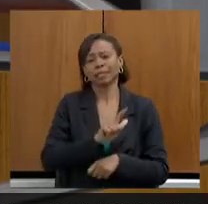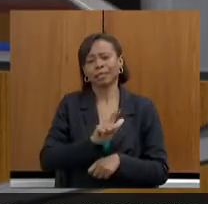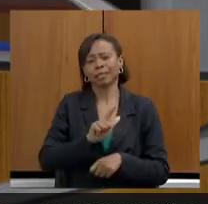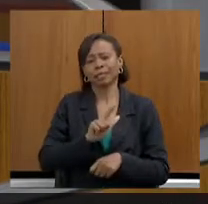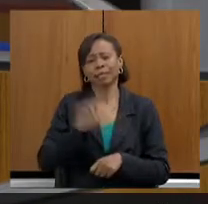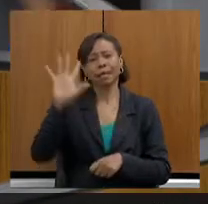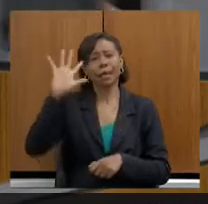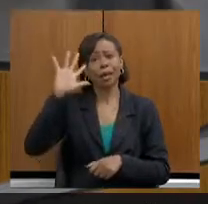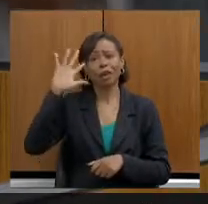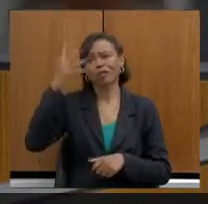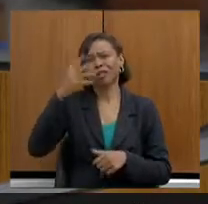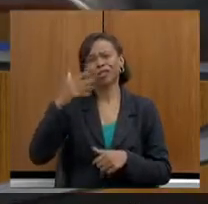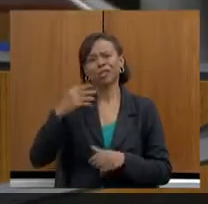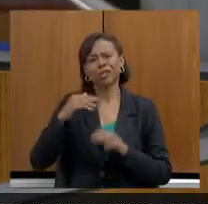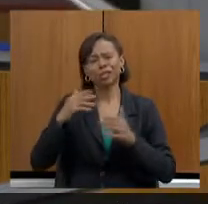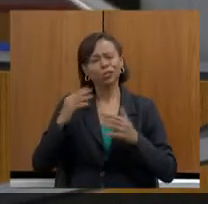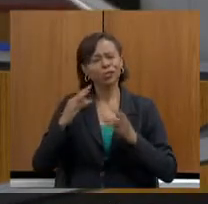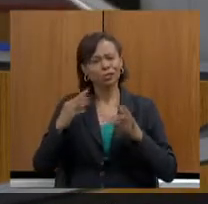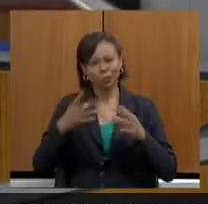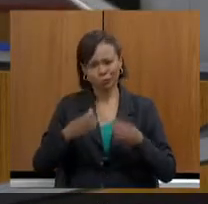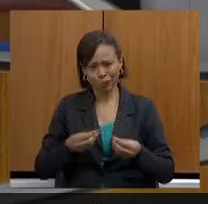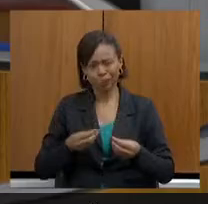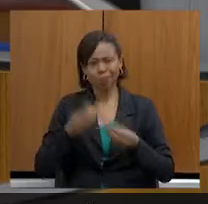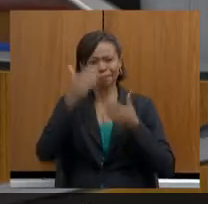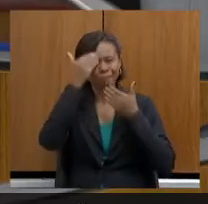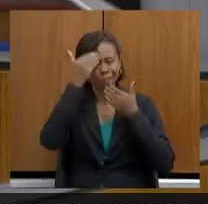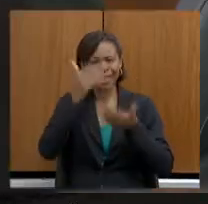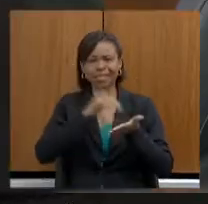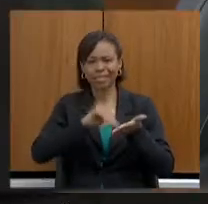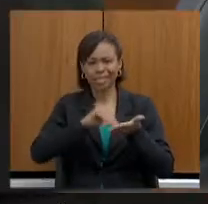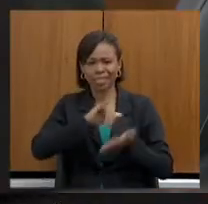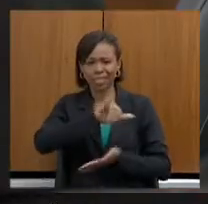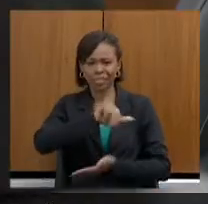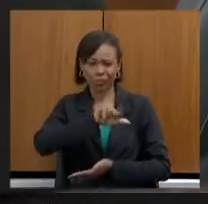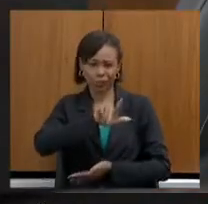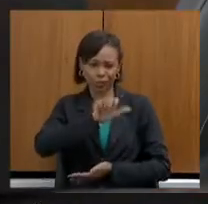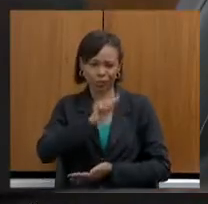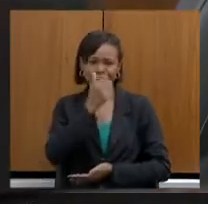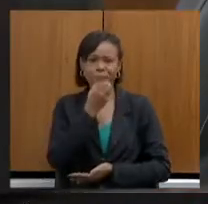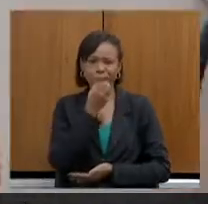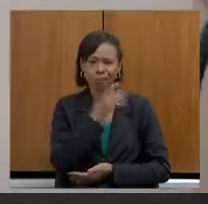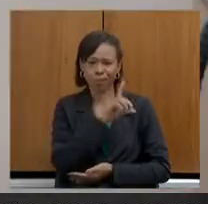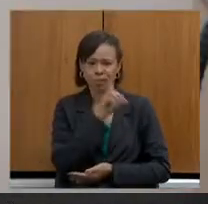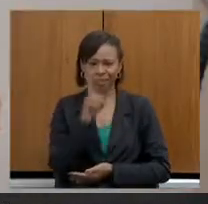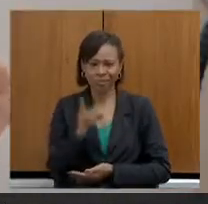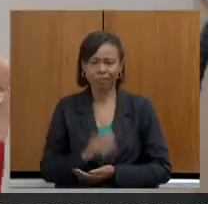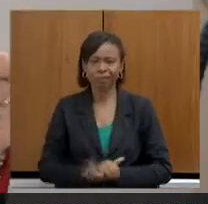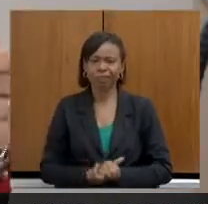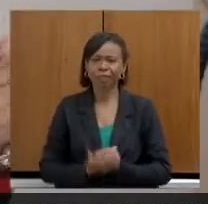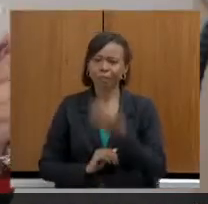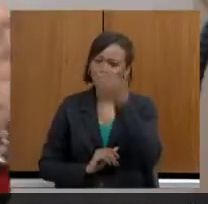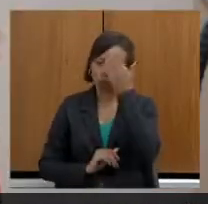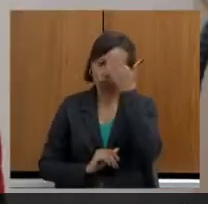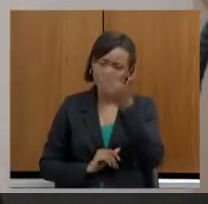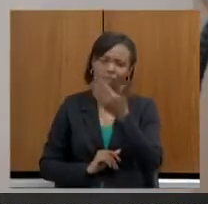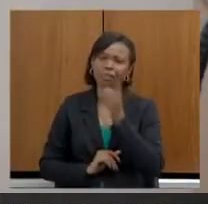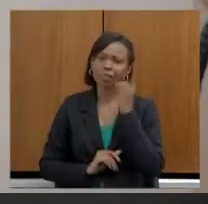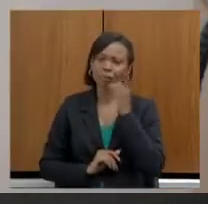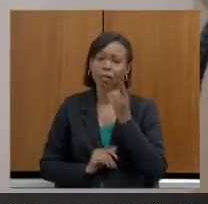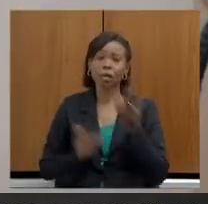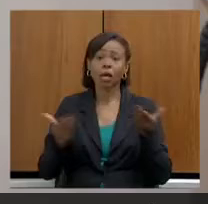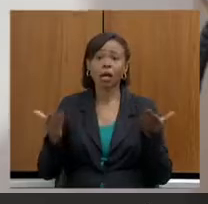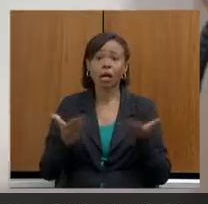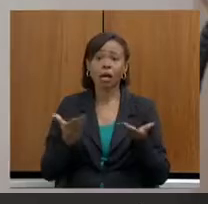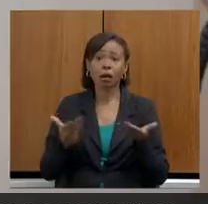isso aí funcionando né agradeço secretário a Júlia um bom dia para senhora que a deputado vamos